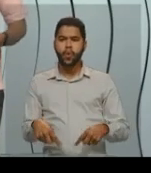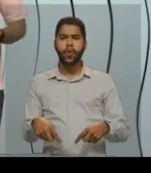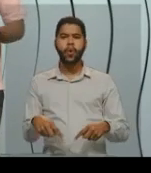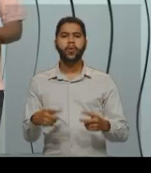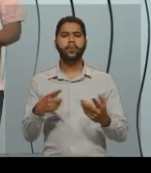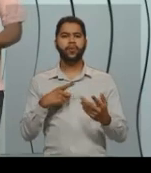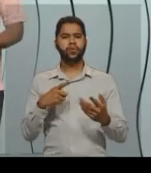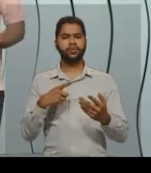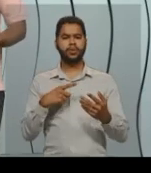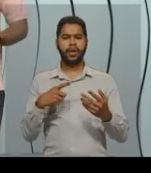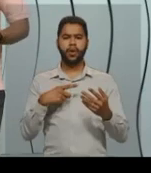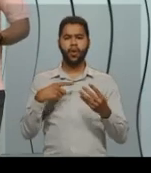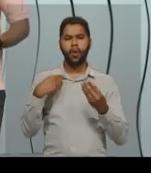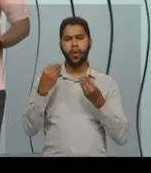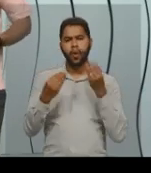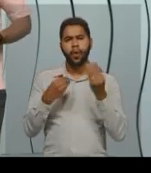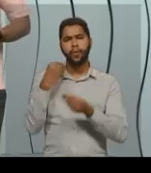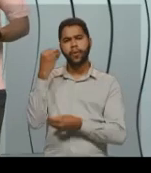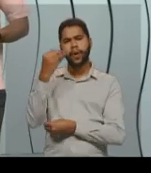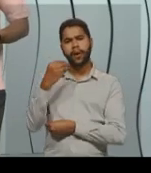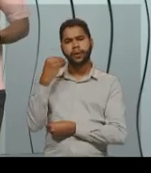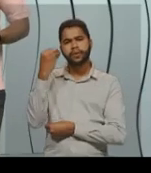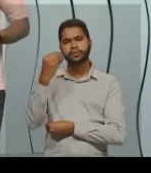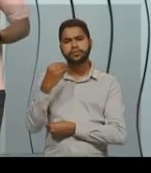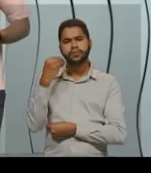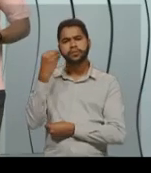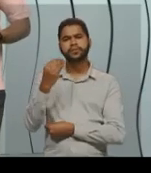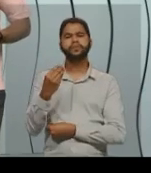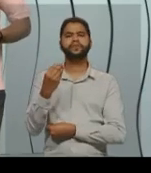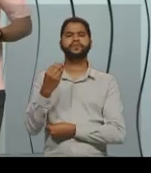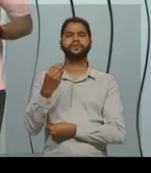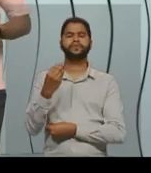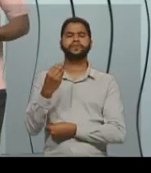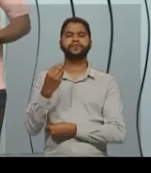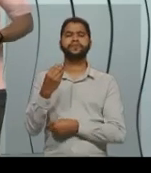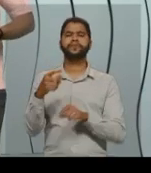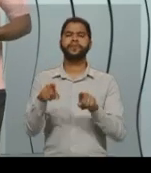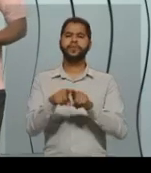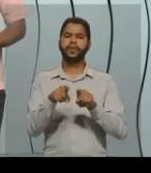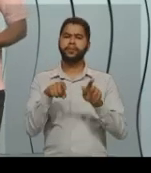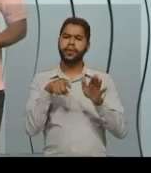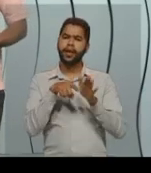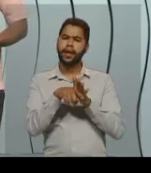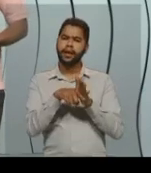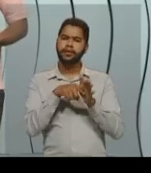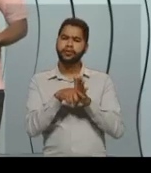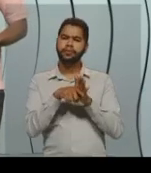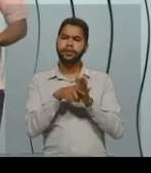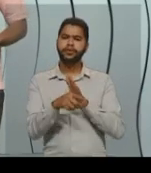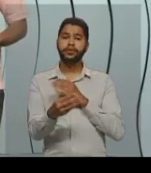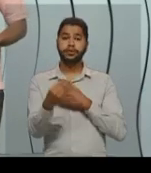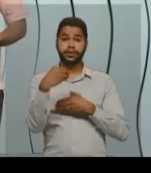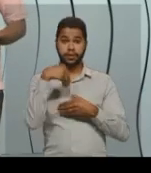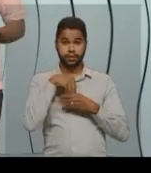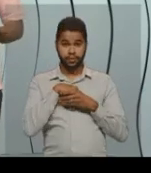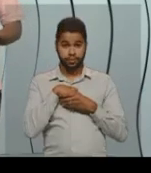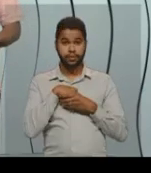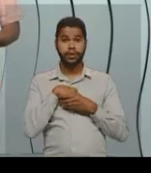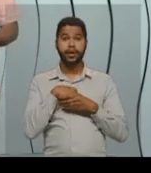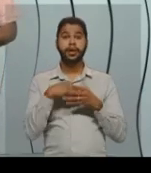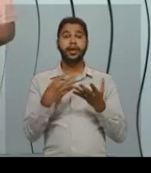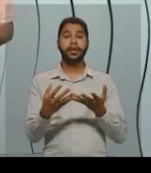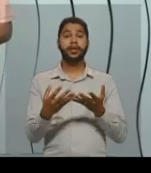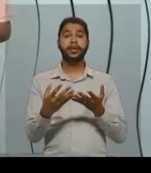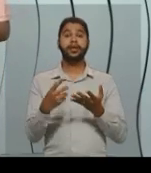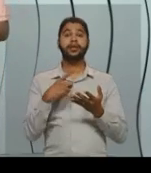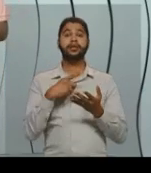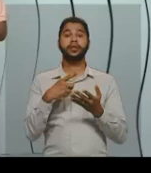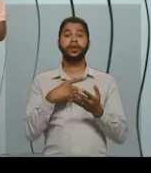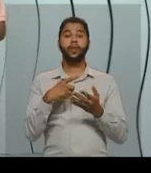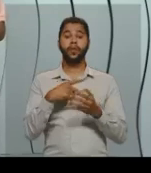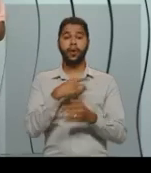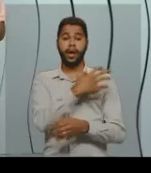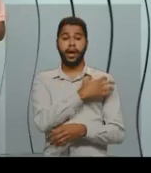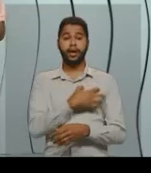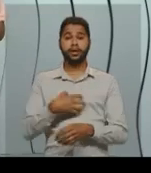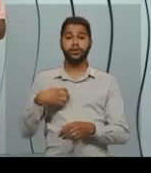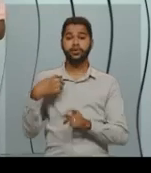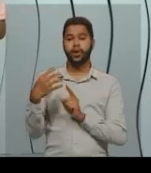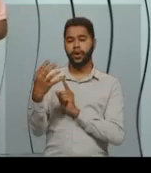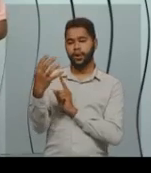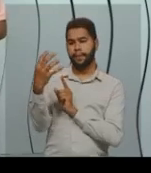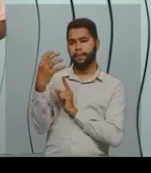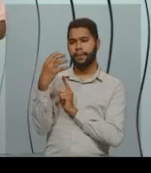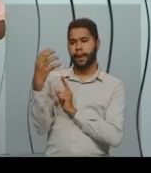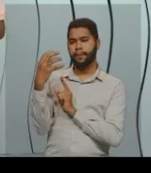valoriza a experiência, a pesquisa empírica, Aristóteles era influenciado, então, por